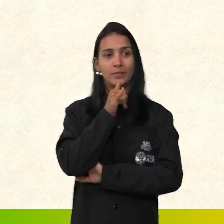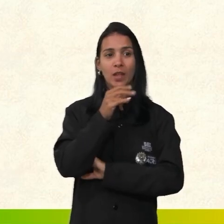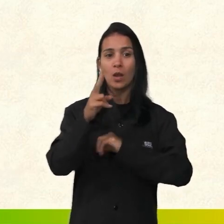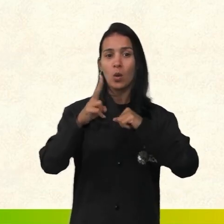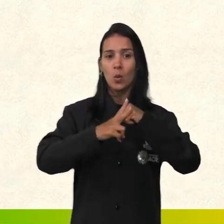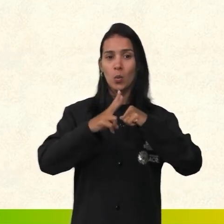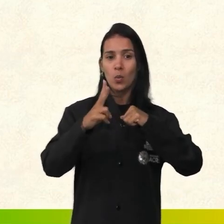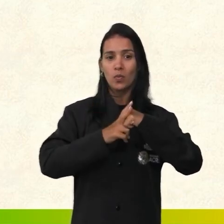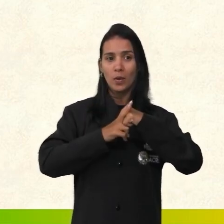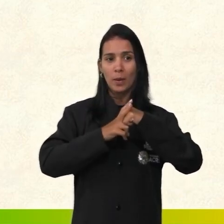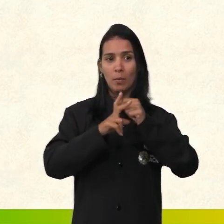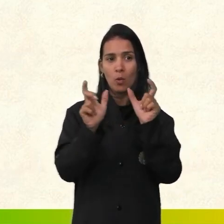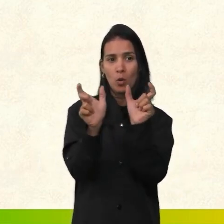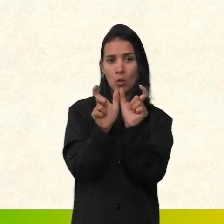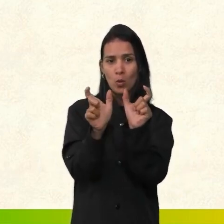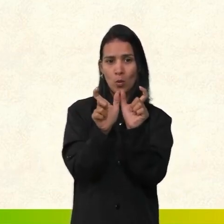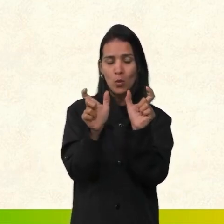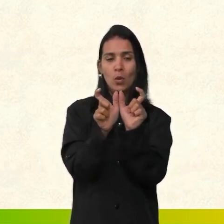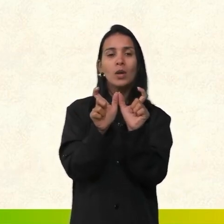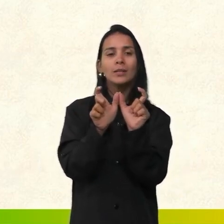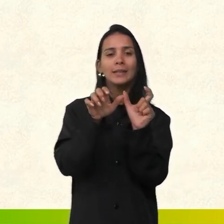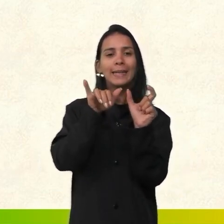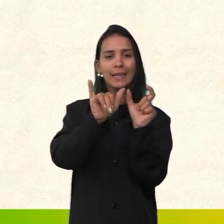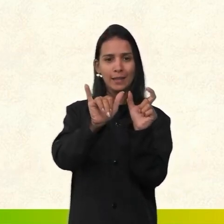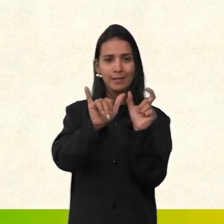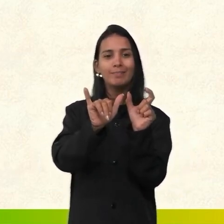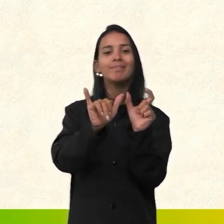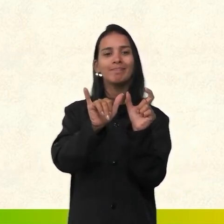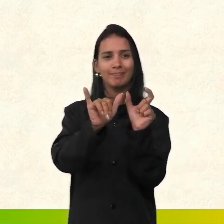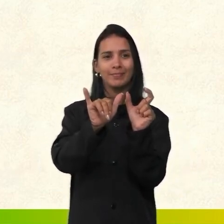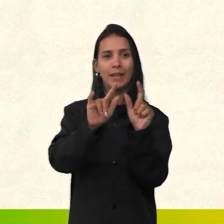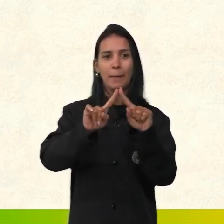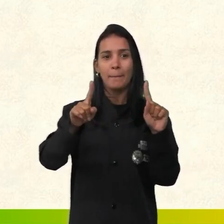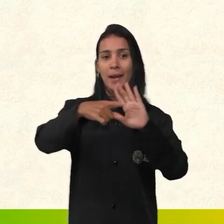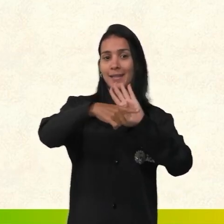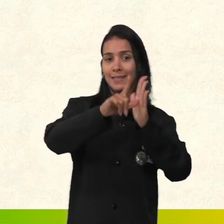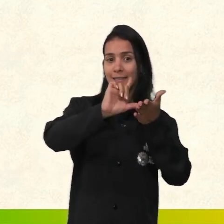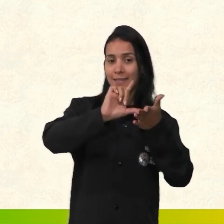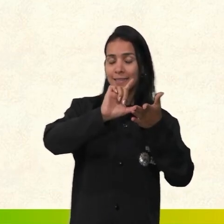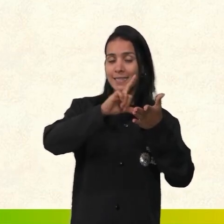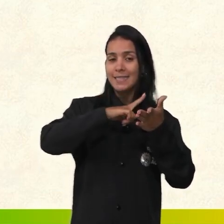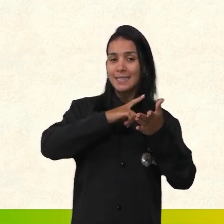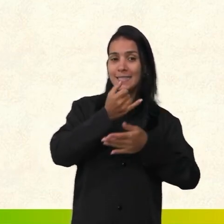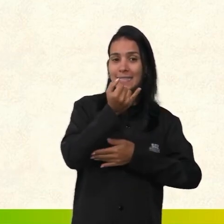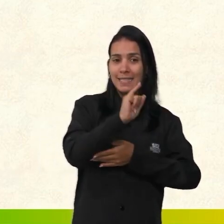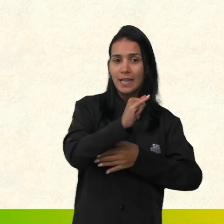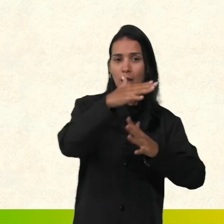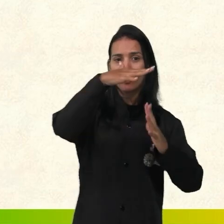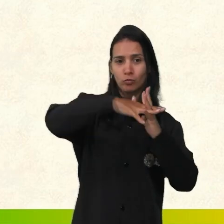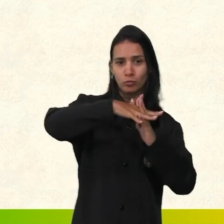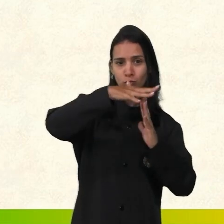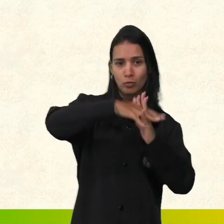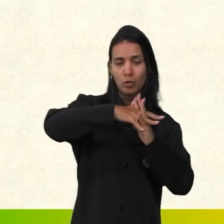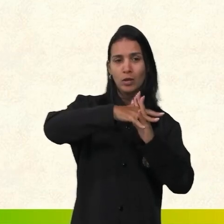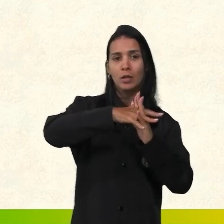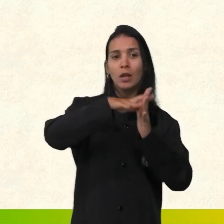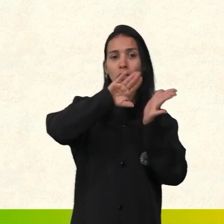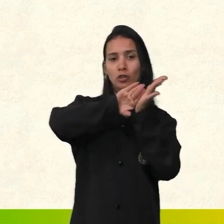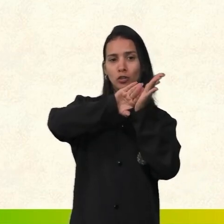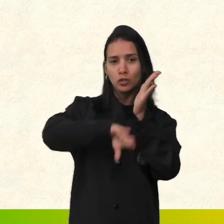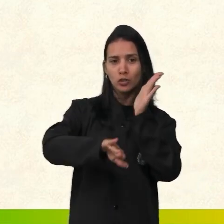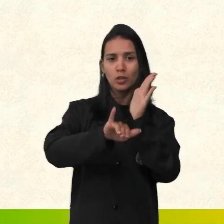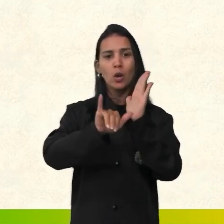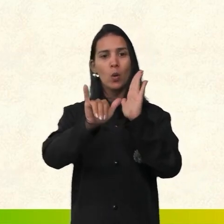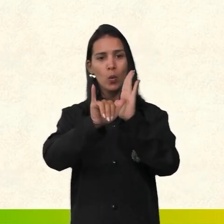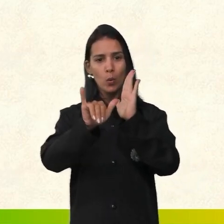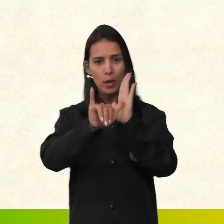verbos terminados com a palavra y precedido de consoante, nós vamos retirar o y e